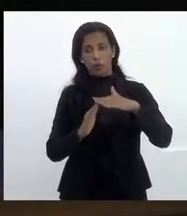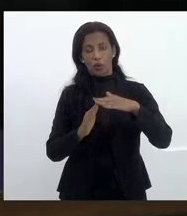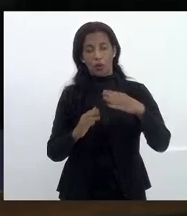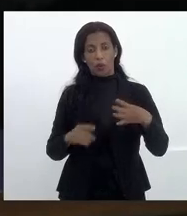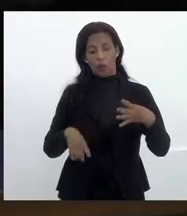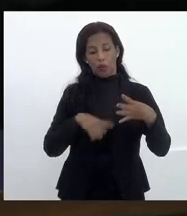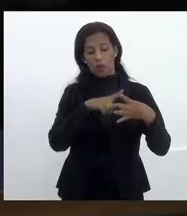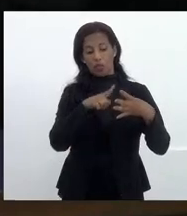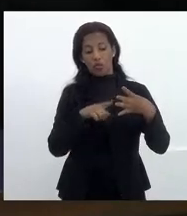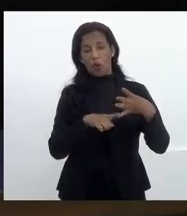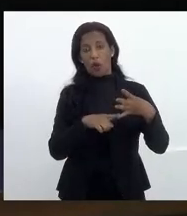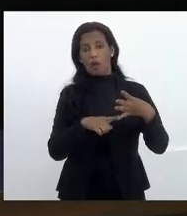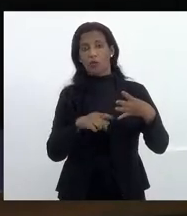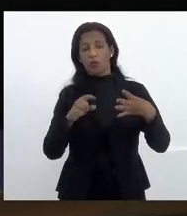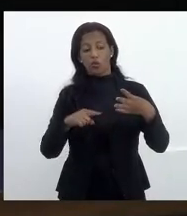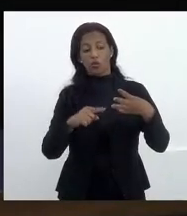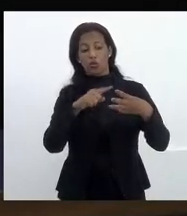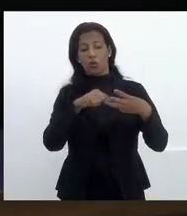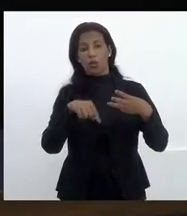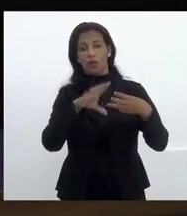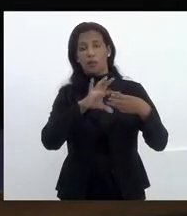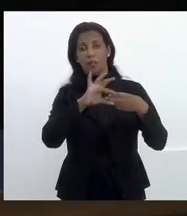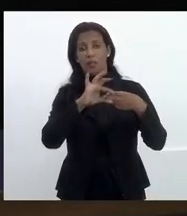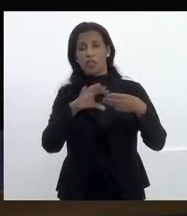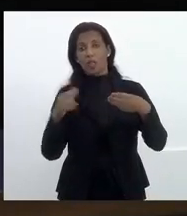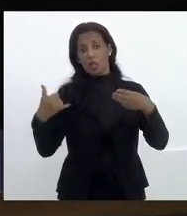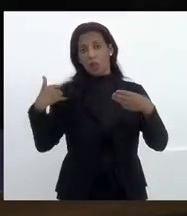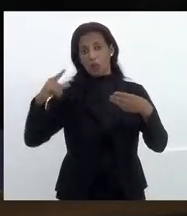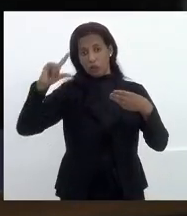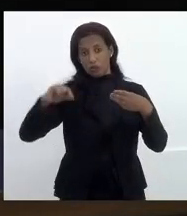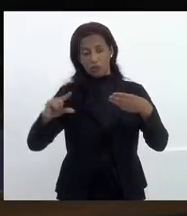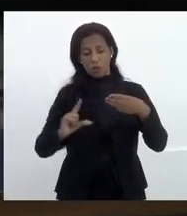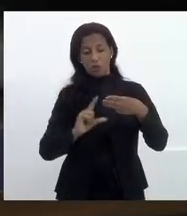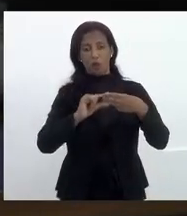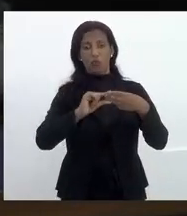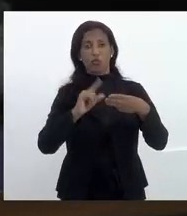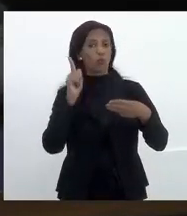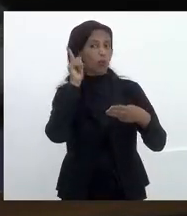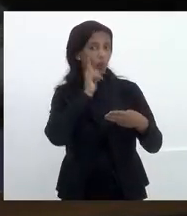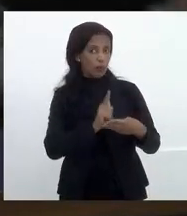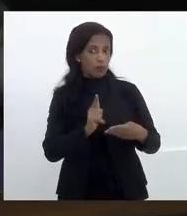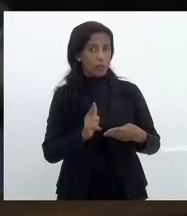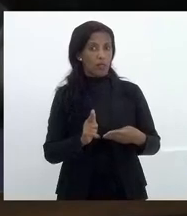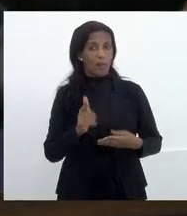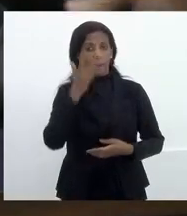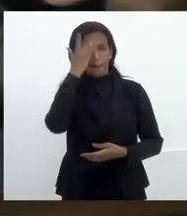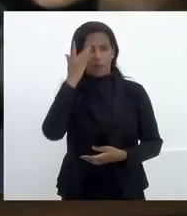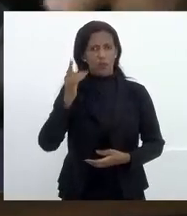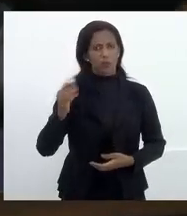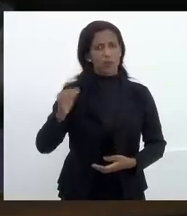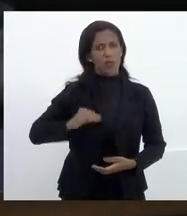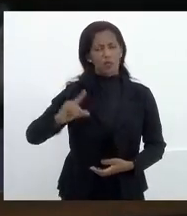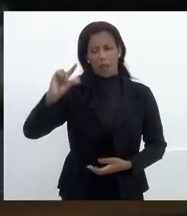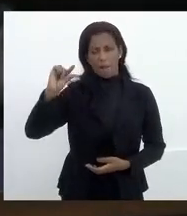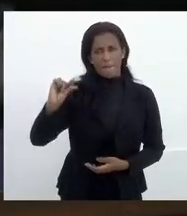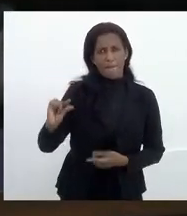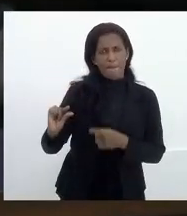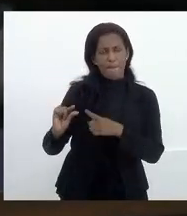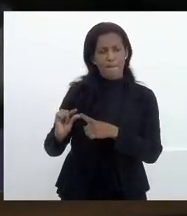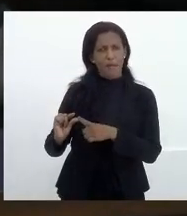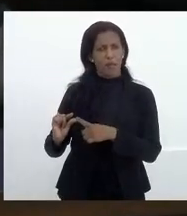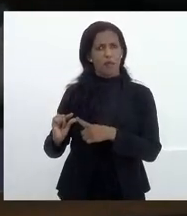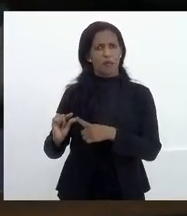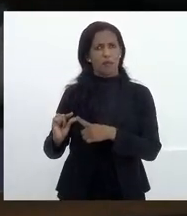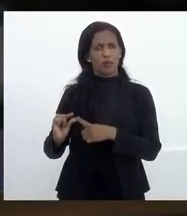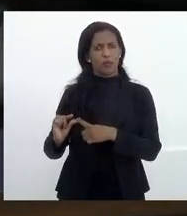quatro nós precisamos cumprir três e qual a idade mínima nós cumprimos então não é necessário apena quem ganha pouco quem ganha menos que o